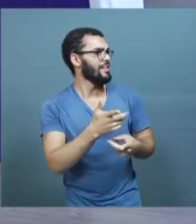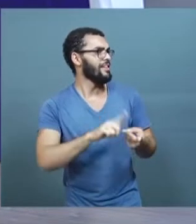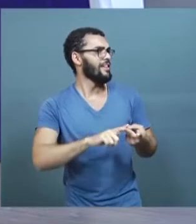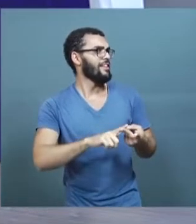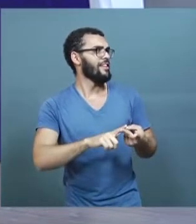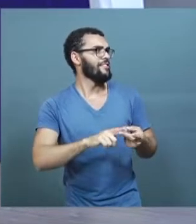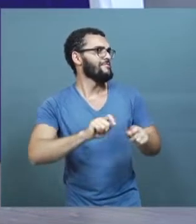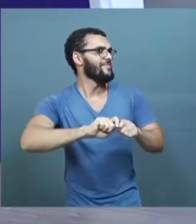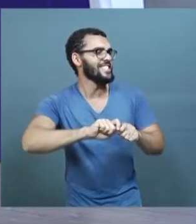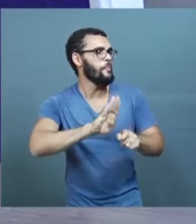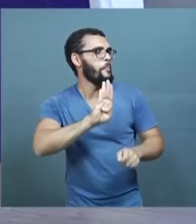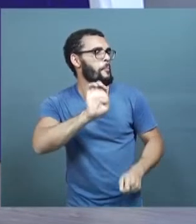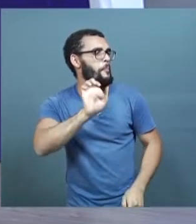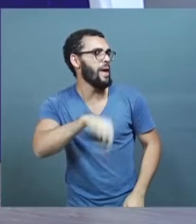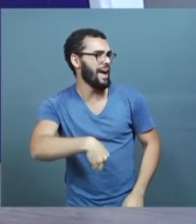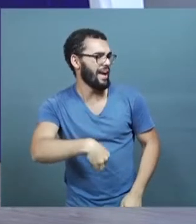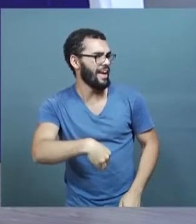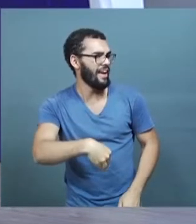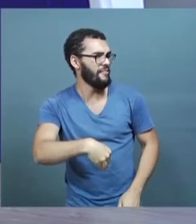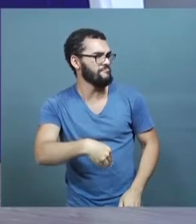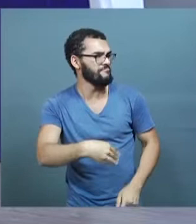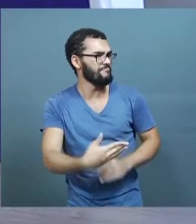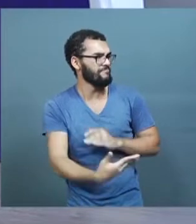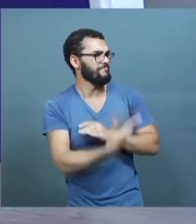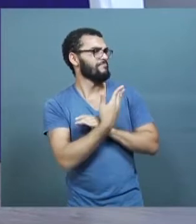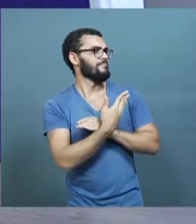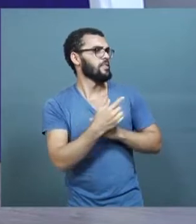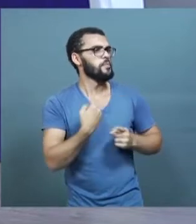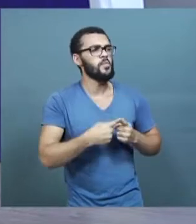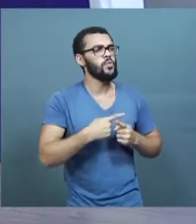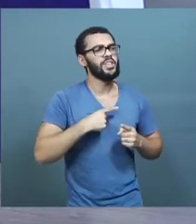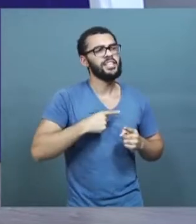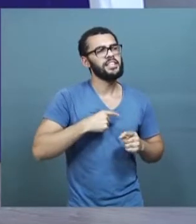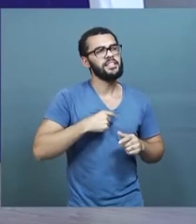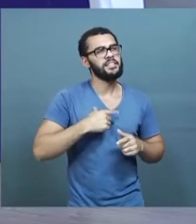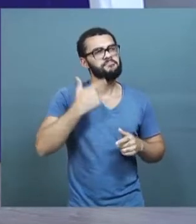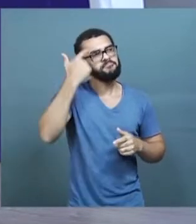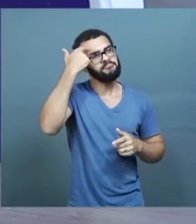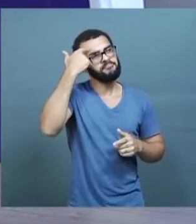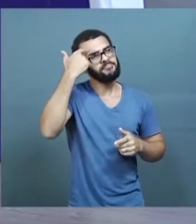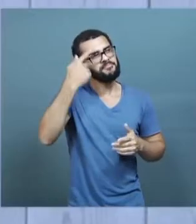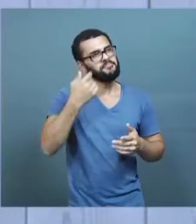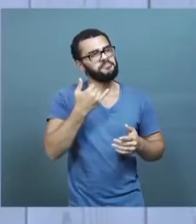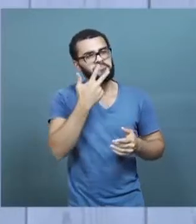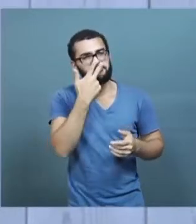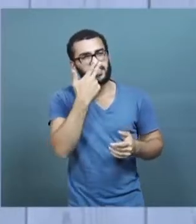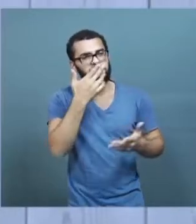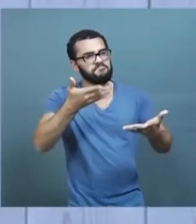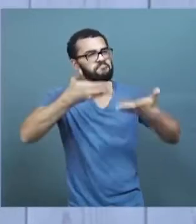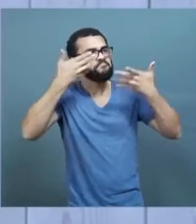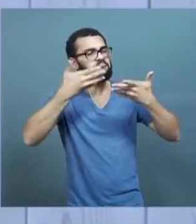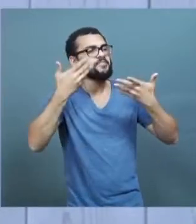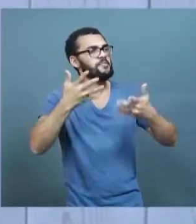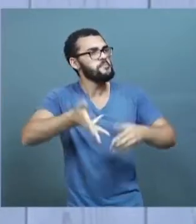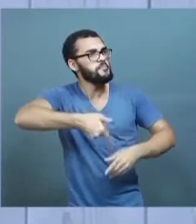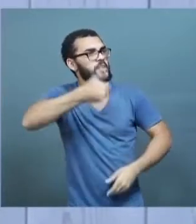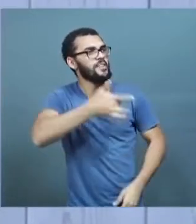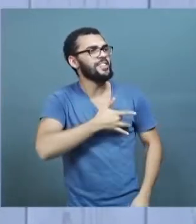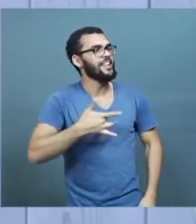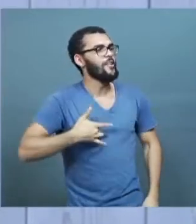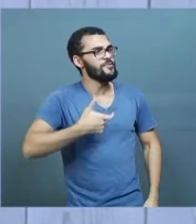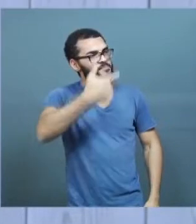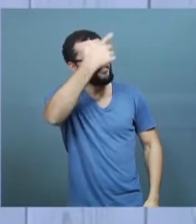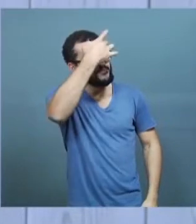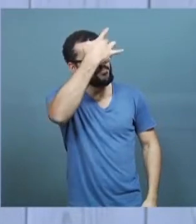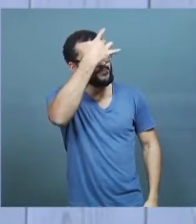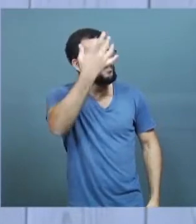aí eu quero falar sobre saúde mental. Por que mexe tanto com a gente? Com certeza, assim, né? Fazer o bem faz